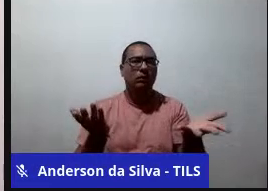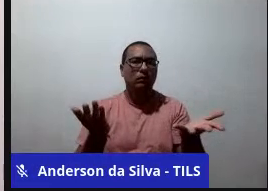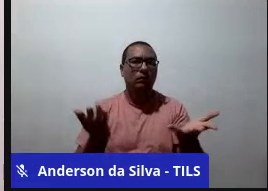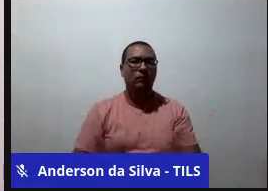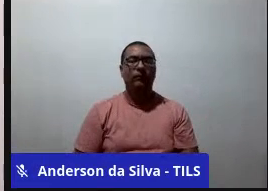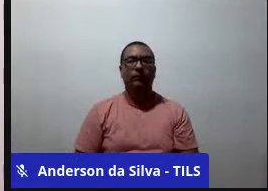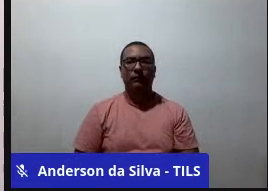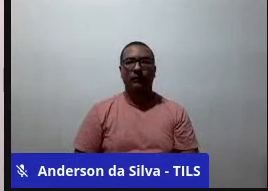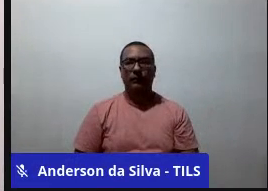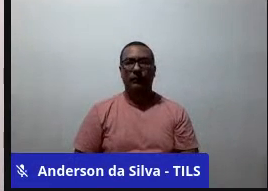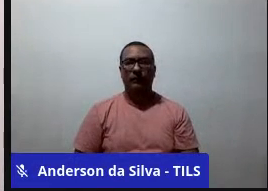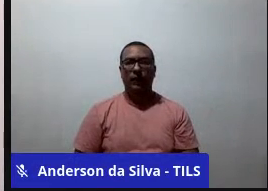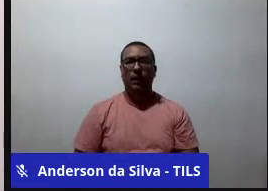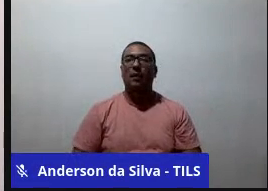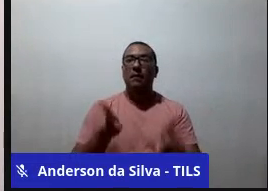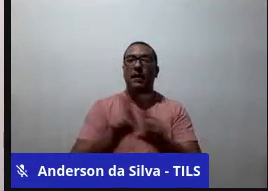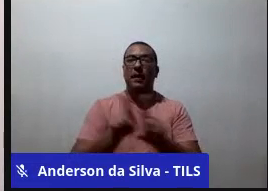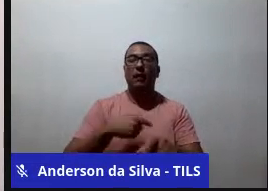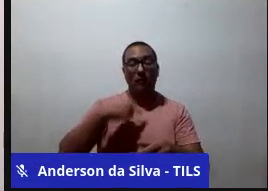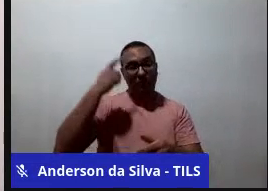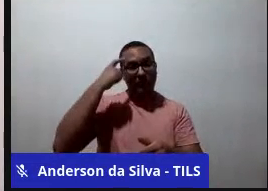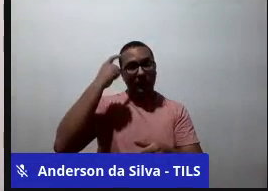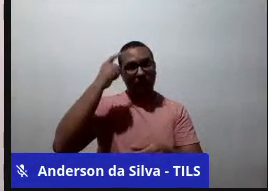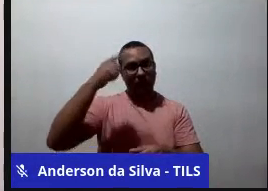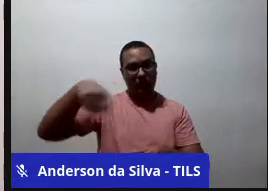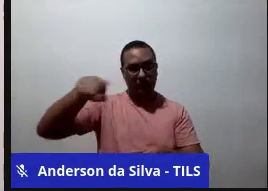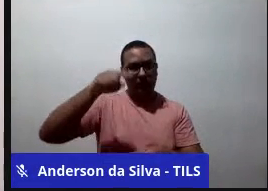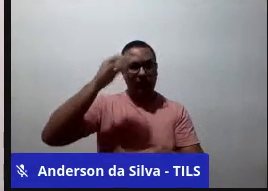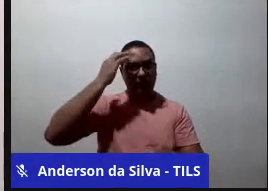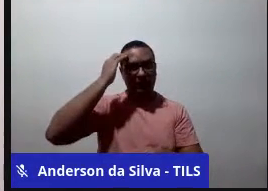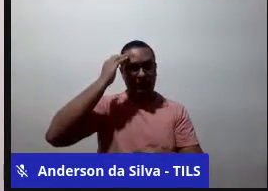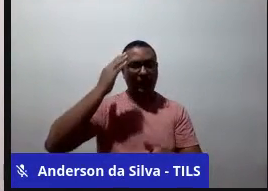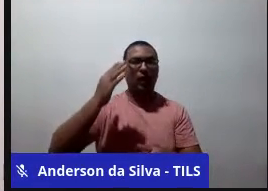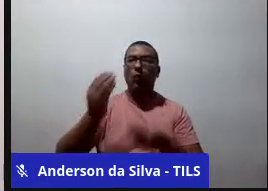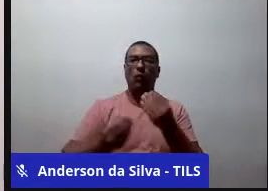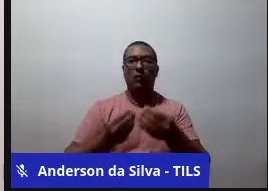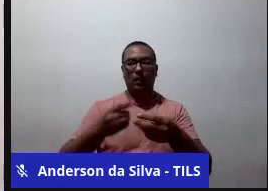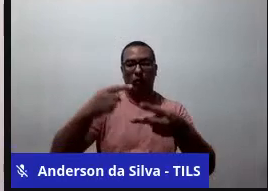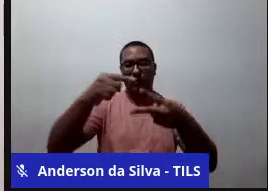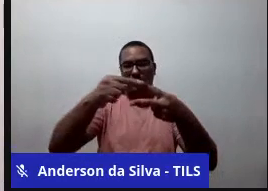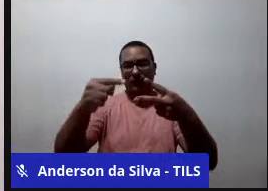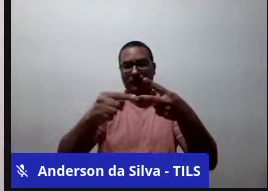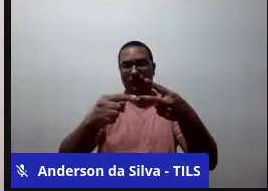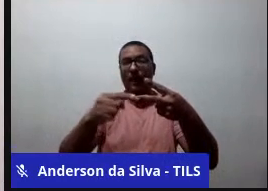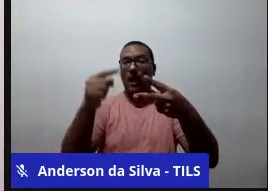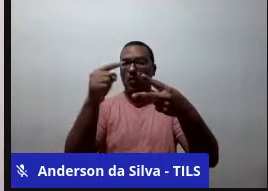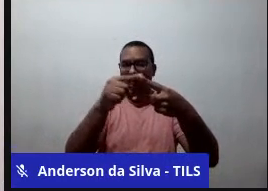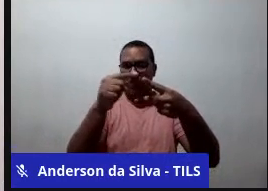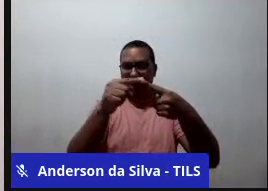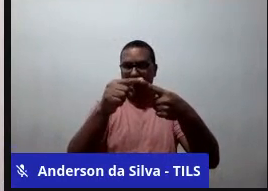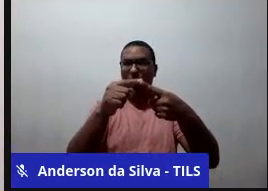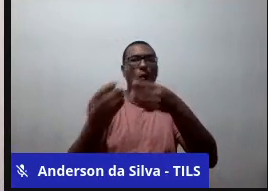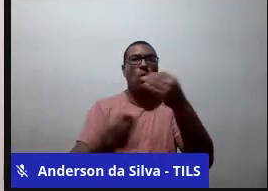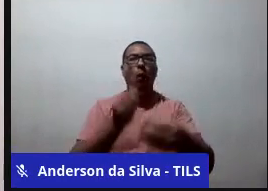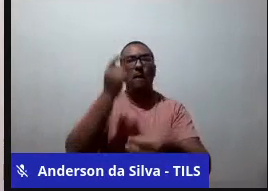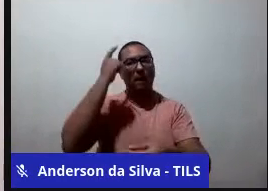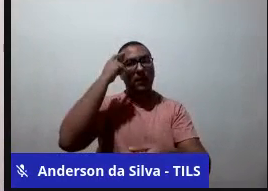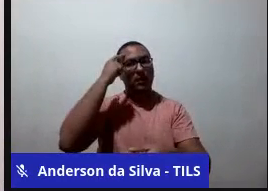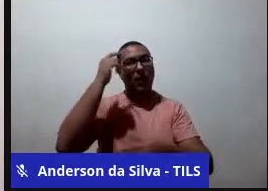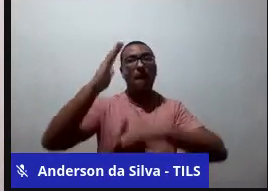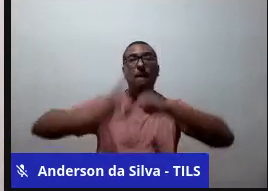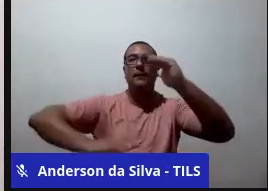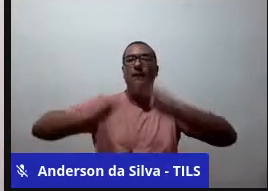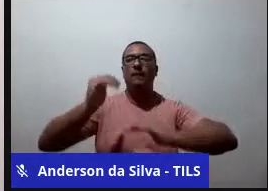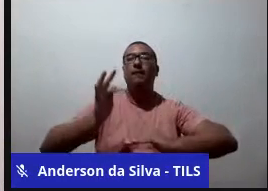Eu gostaria de construir o meu raciocínio aqui para vocês em 2 frentes. Uma é como é que eu vejo o profissional que vai trabalhar nessa cidade